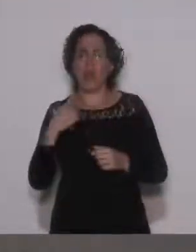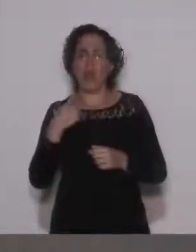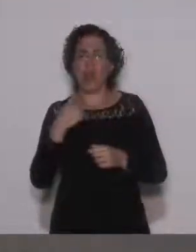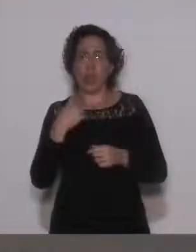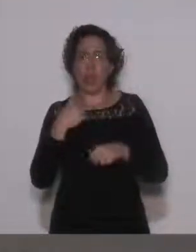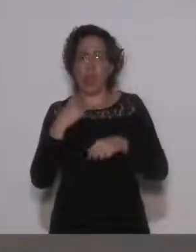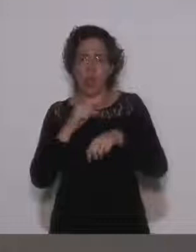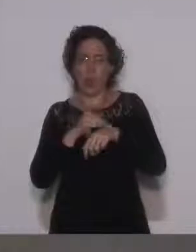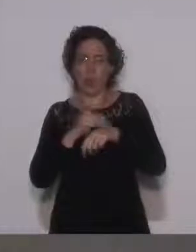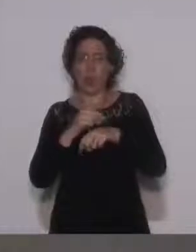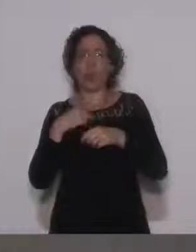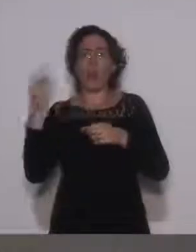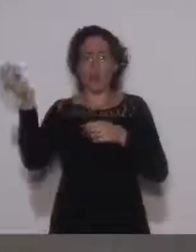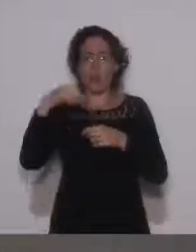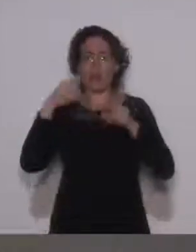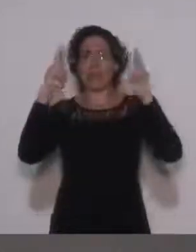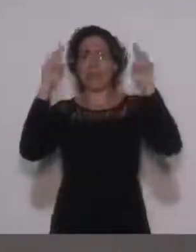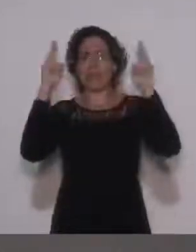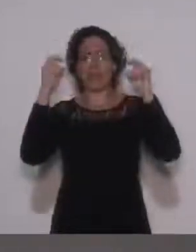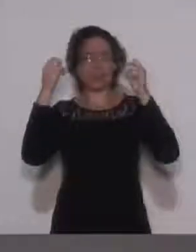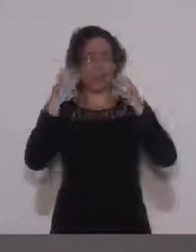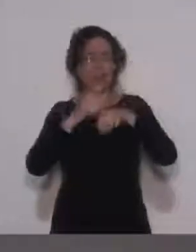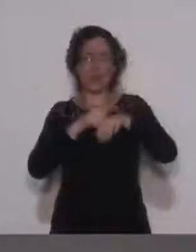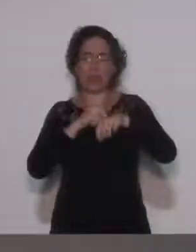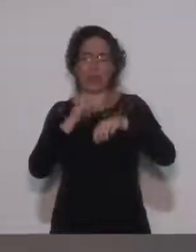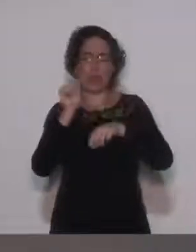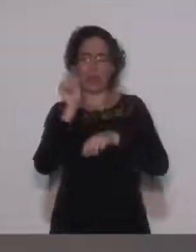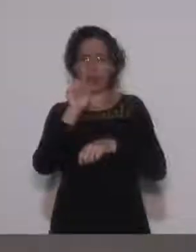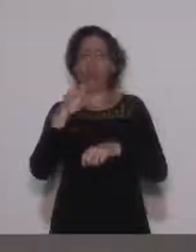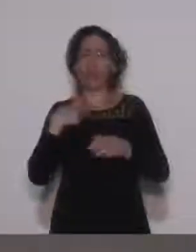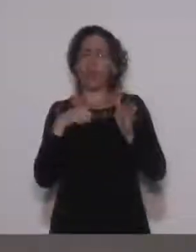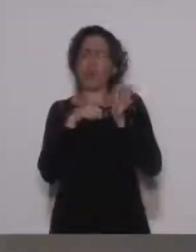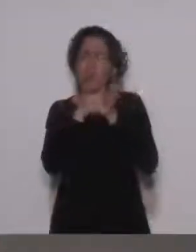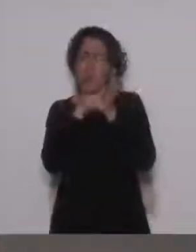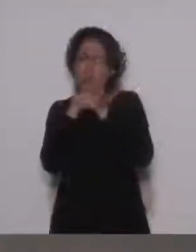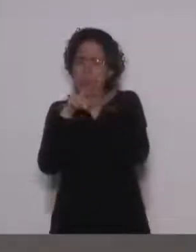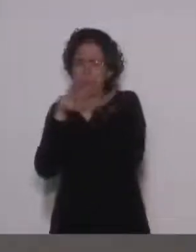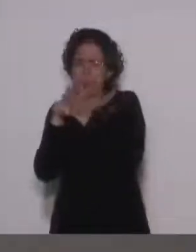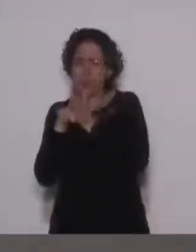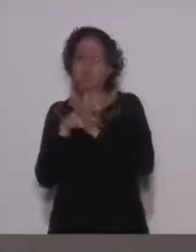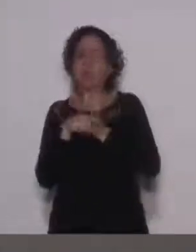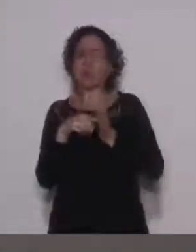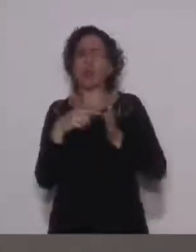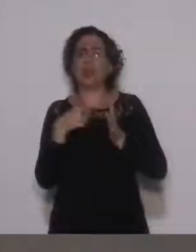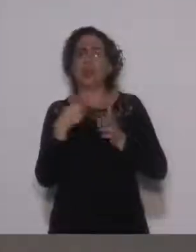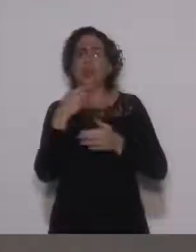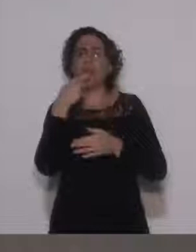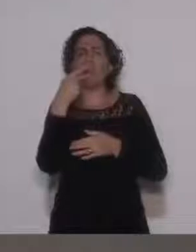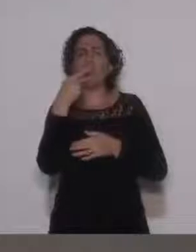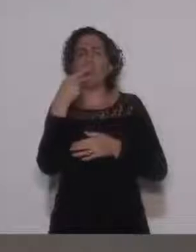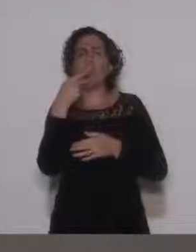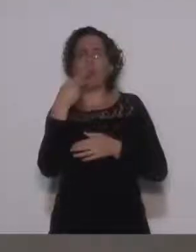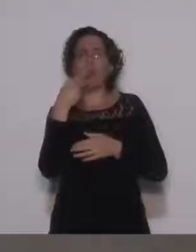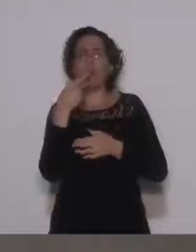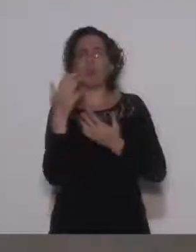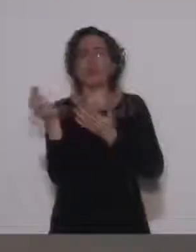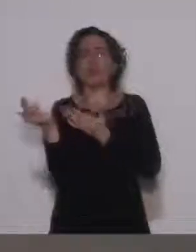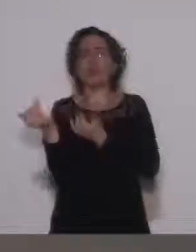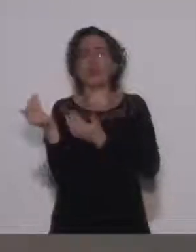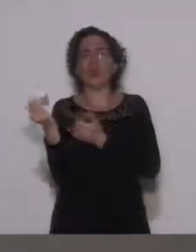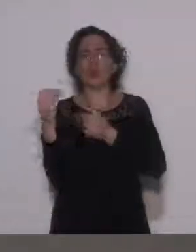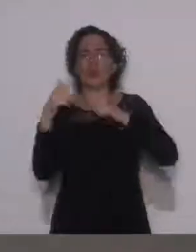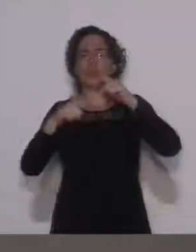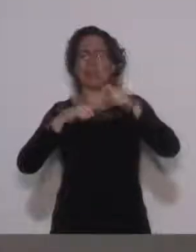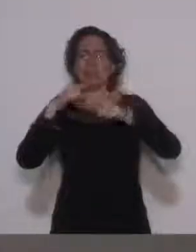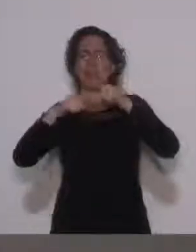aumentou o tema, eu trouxe mais assunto, não vai dar tempo também. Mas eu fui pesquisar. Então, eu estava falando especificamente da questão do jovem no mercado de